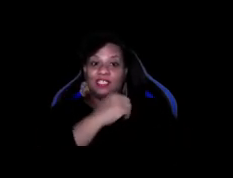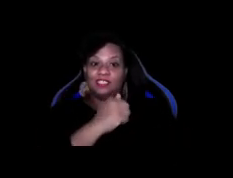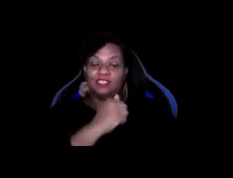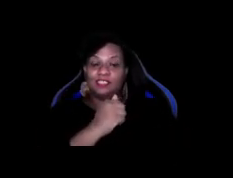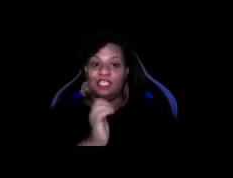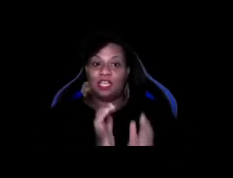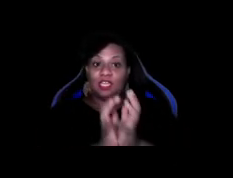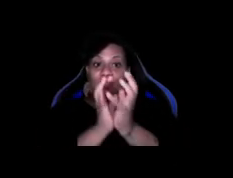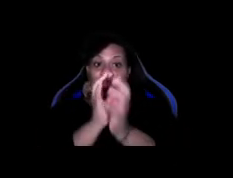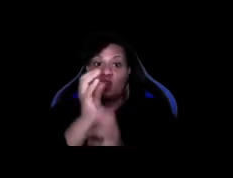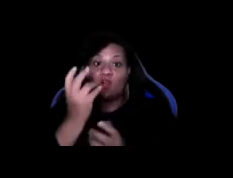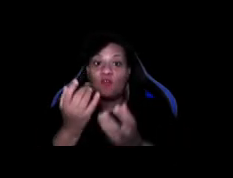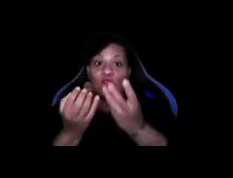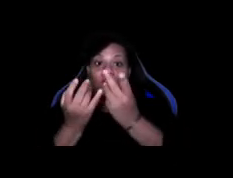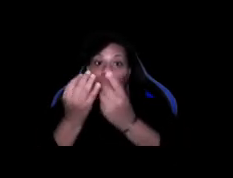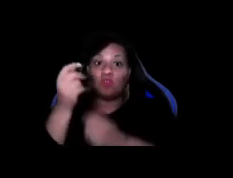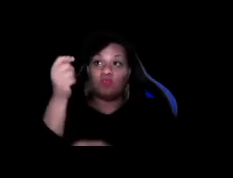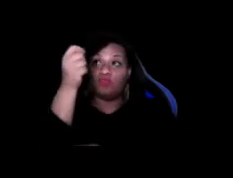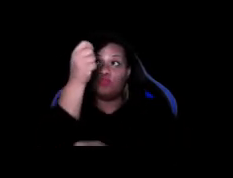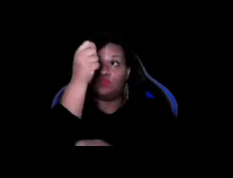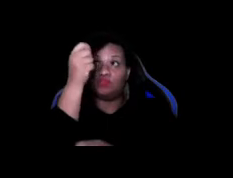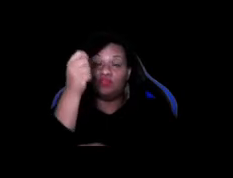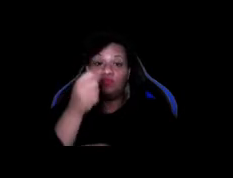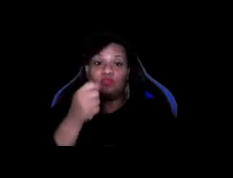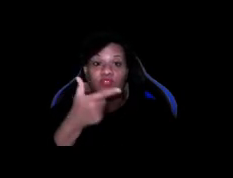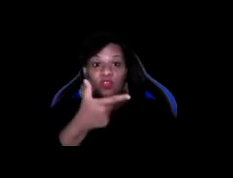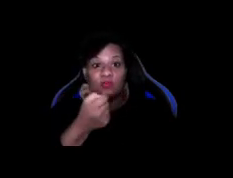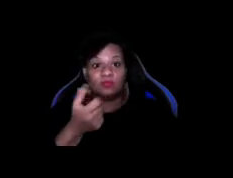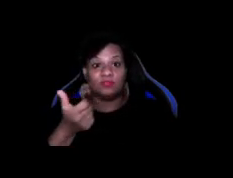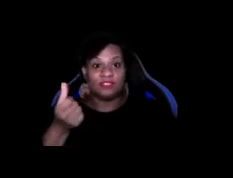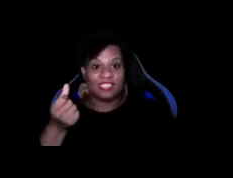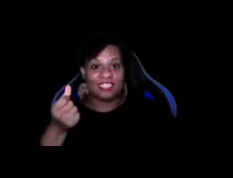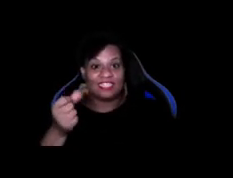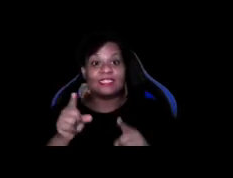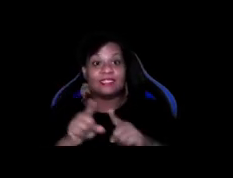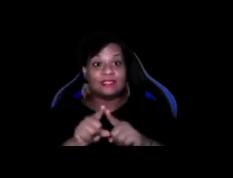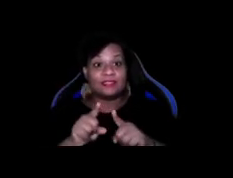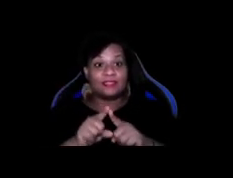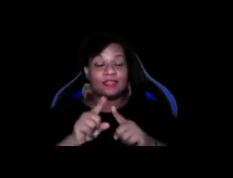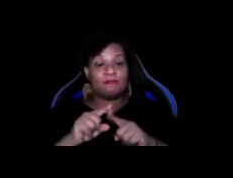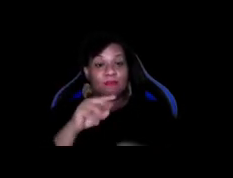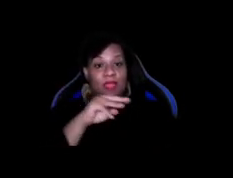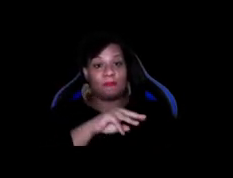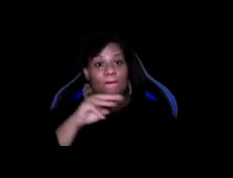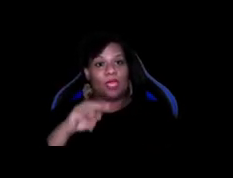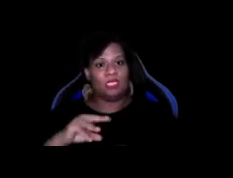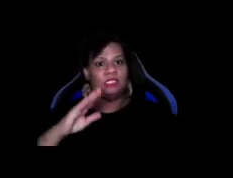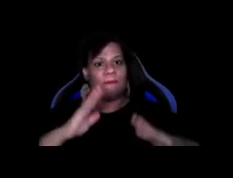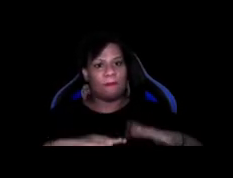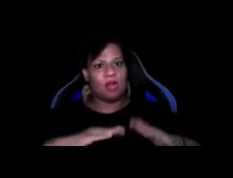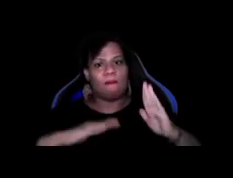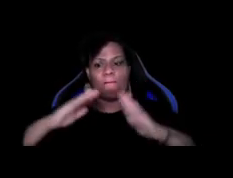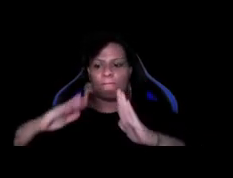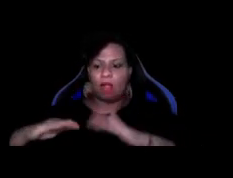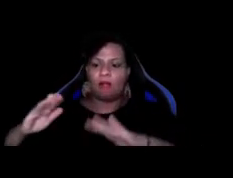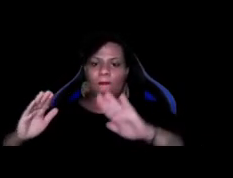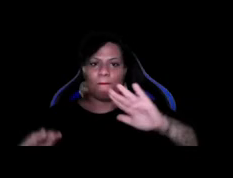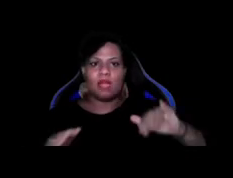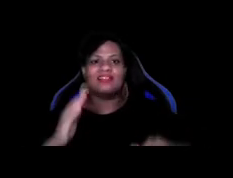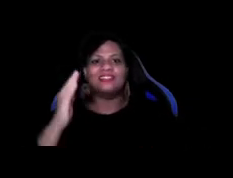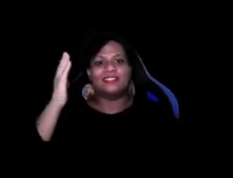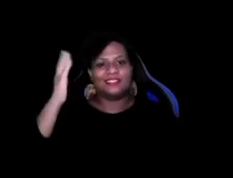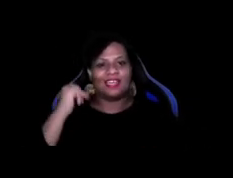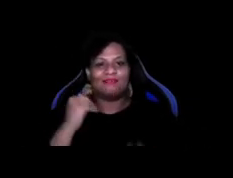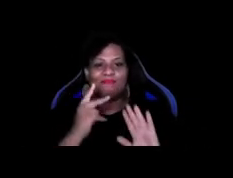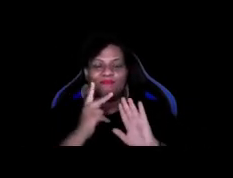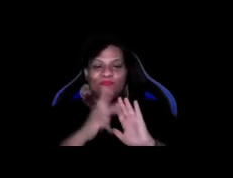de 2016. Mônica também é mestre em atabaques, né, no projeto Mestra do Saber, que